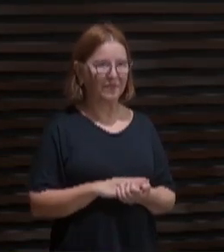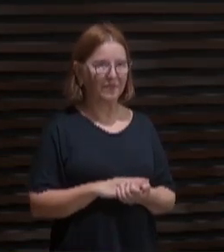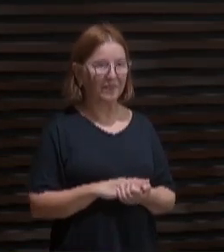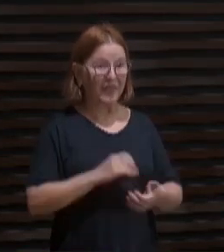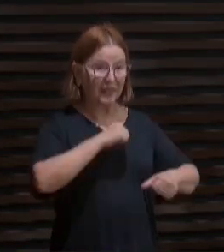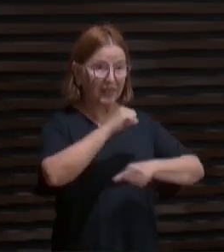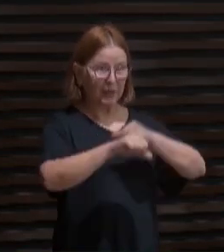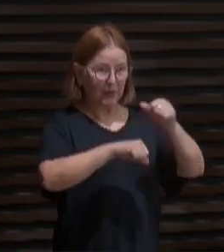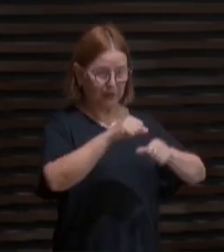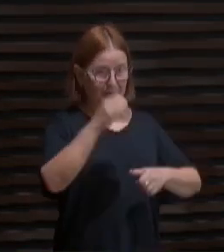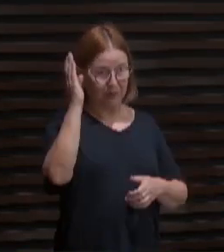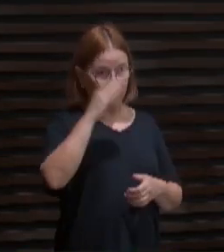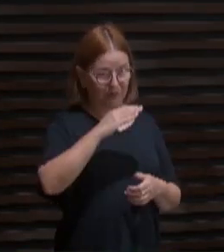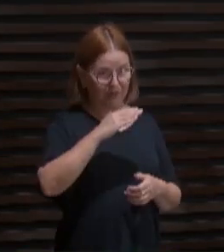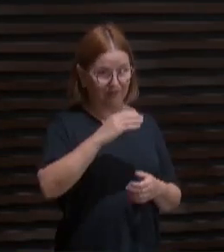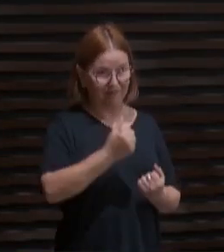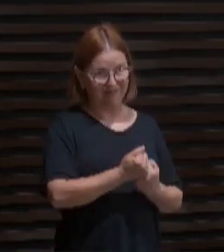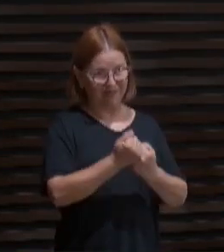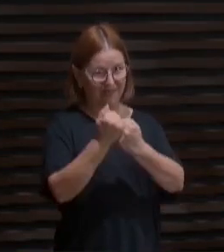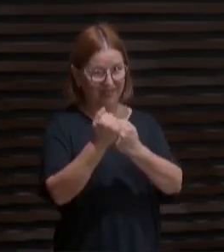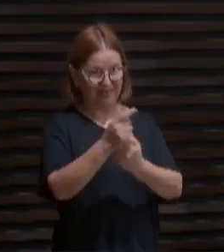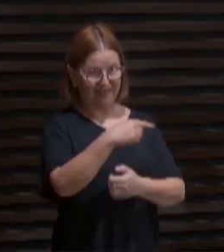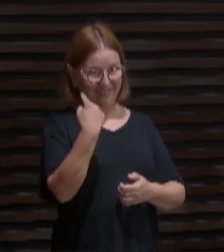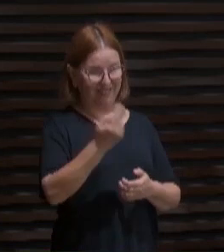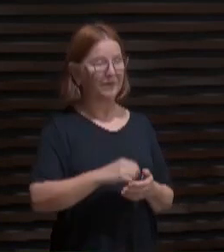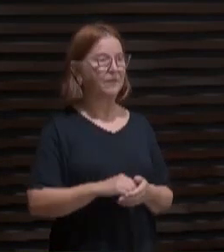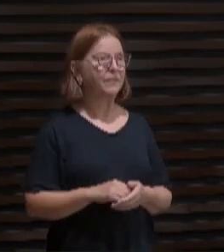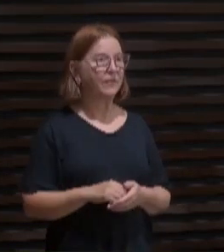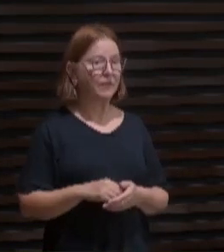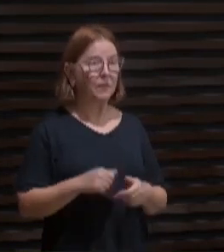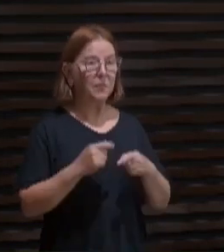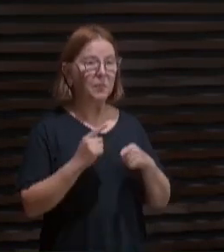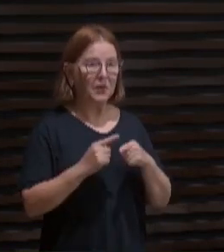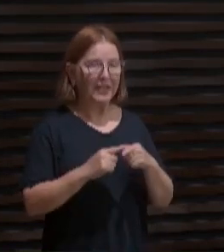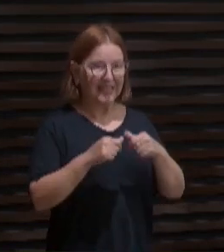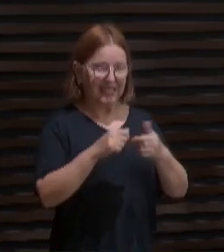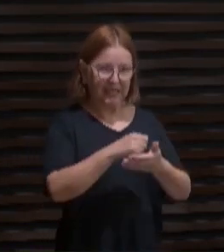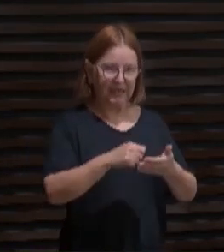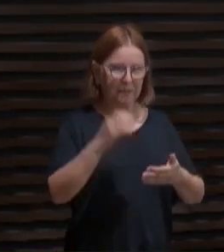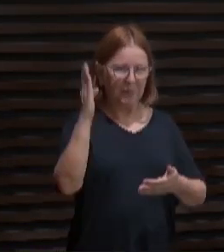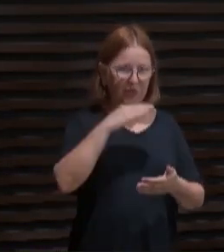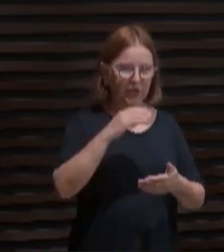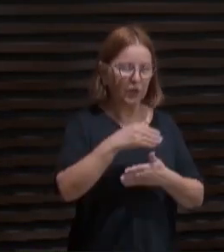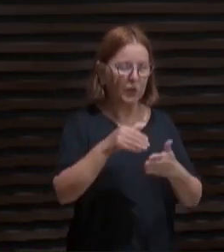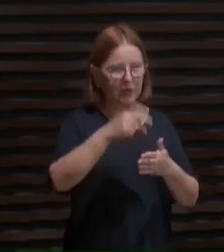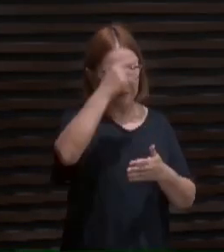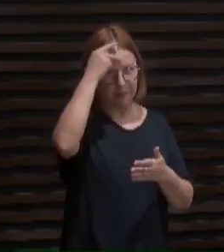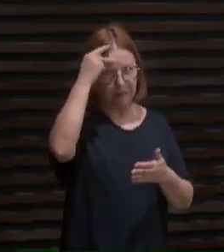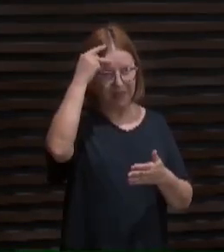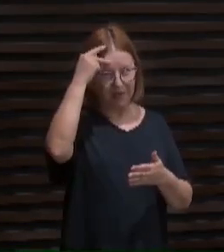próprio maldito em nosso lugar, porque está escrito: maldito todo aquele que for pendurado